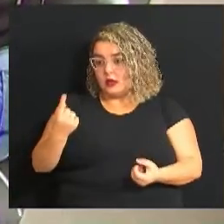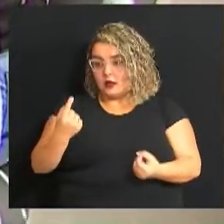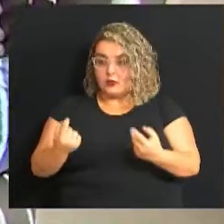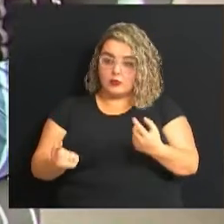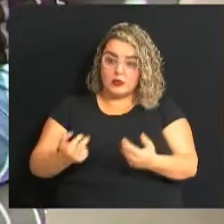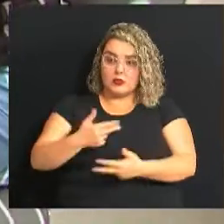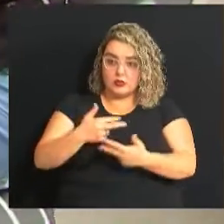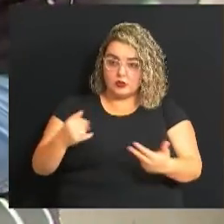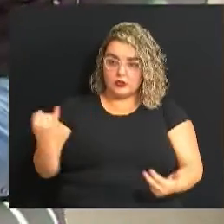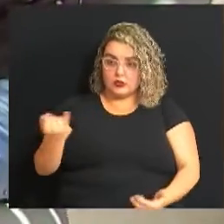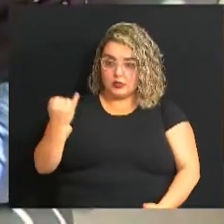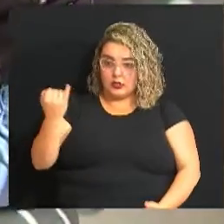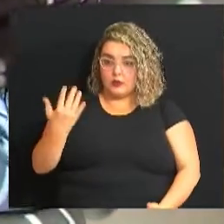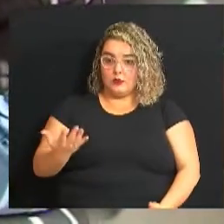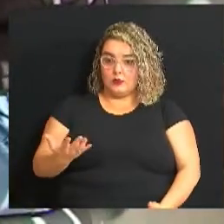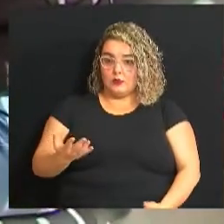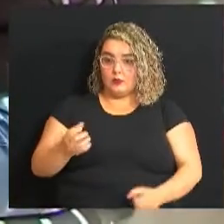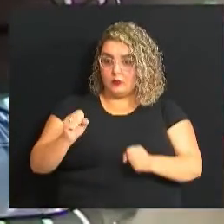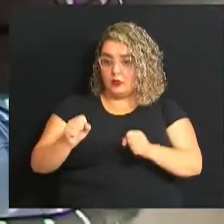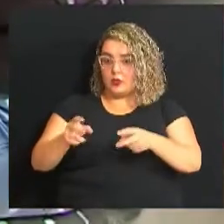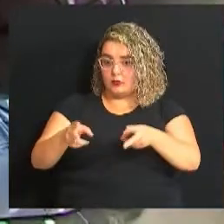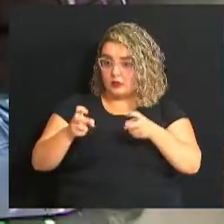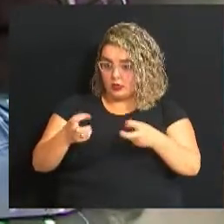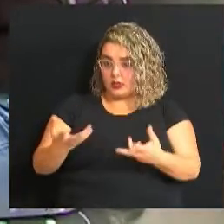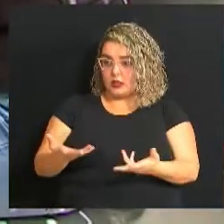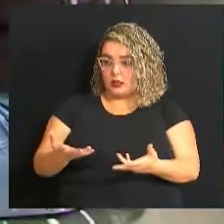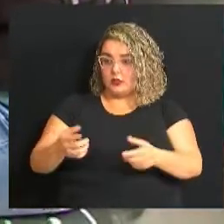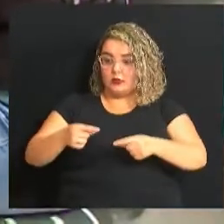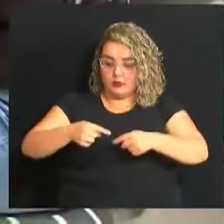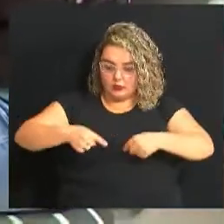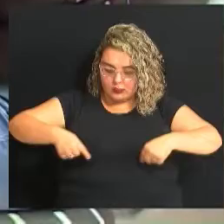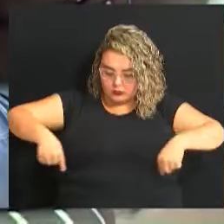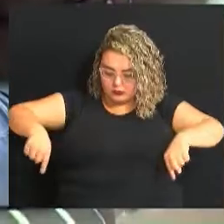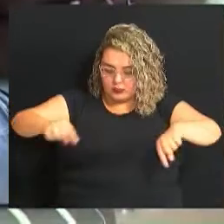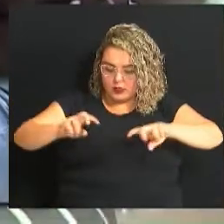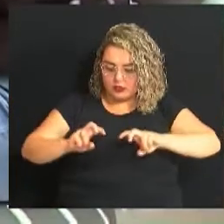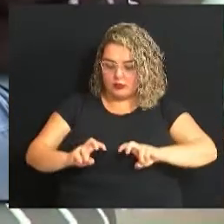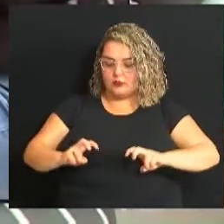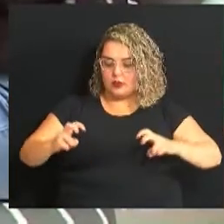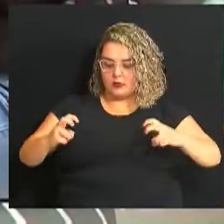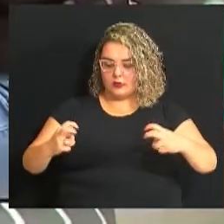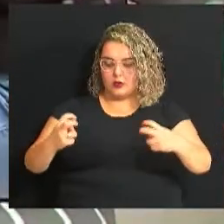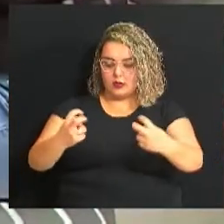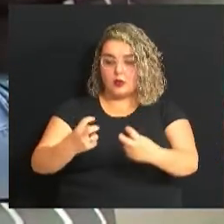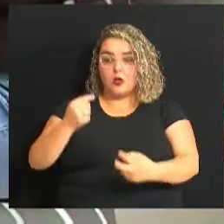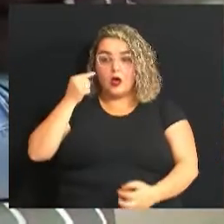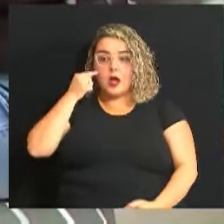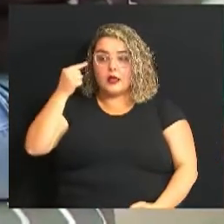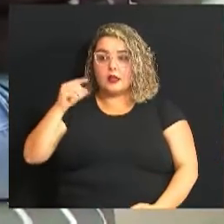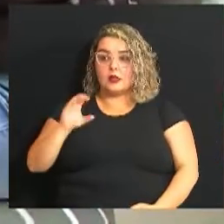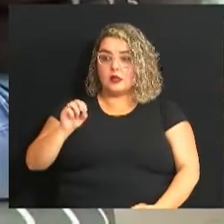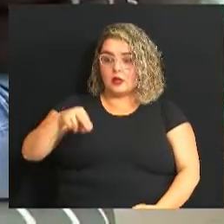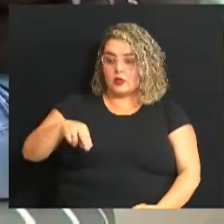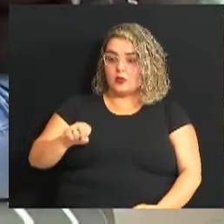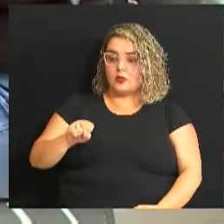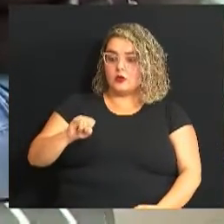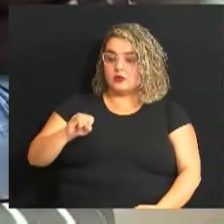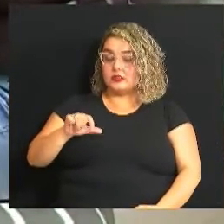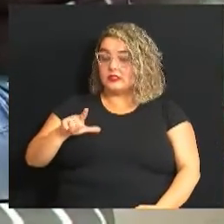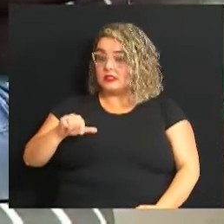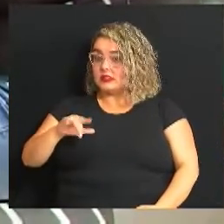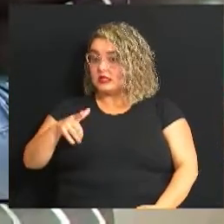Primeiro deles, vocês podem perceber que a mesa é redonda, né? Então, a ideia da conciliação é que o conciliador